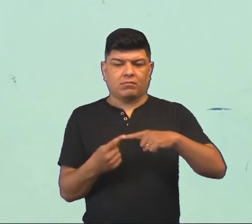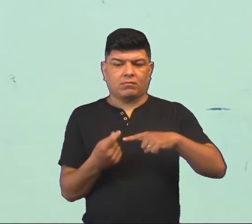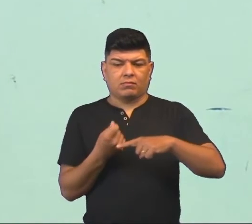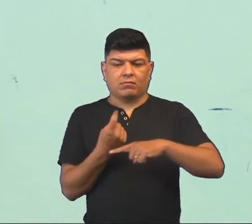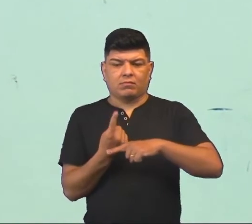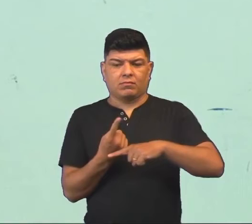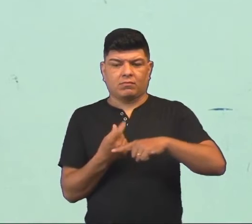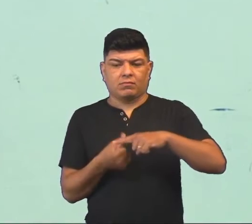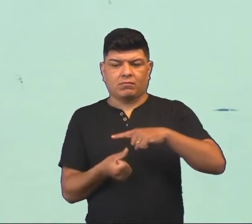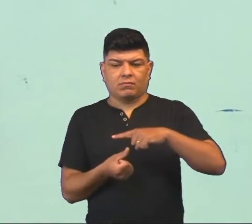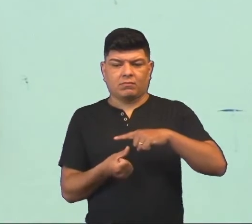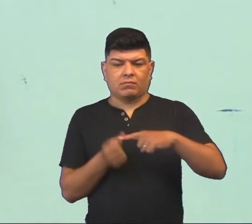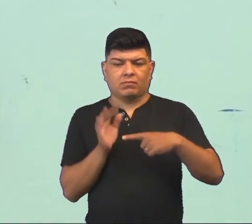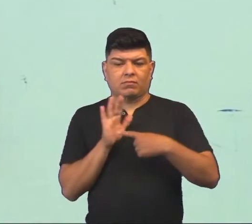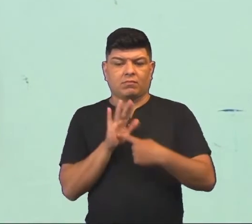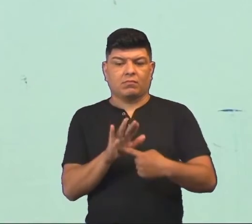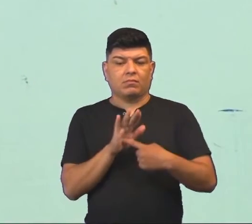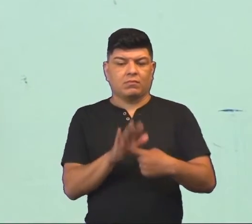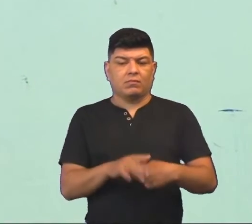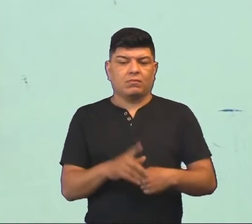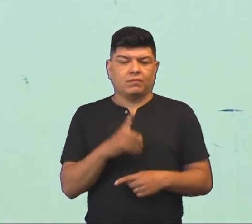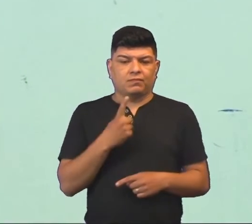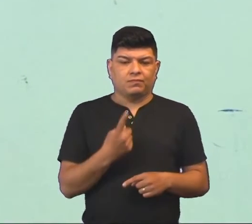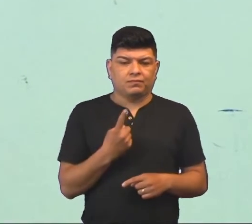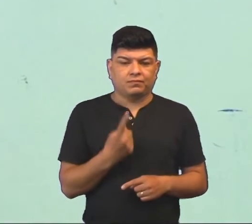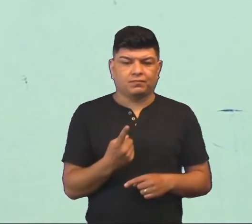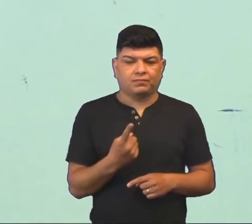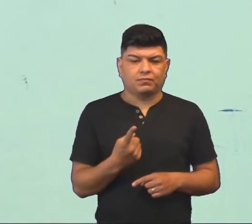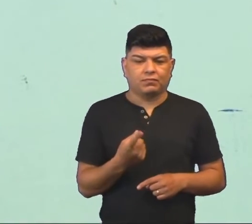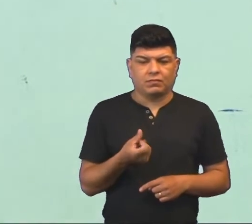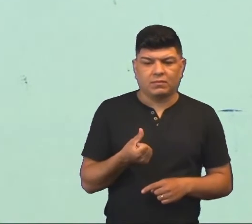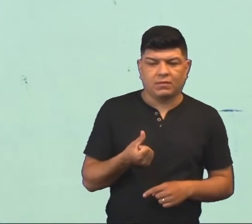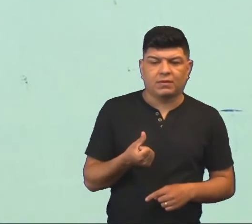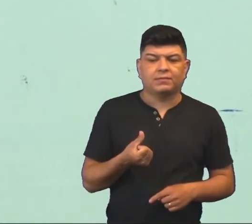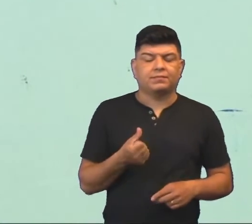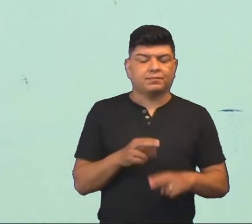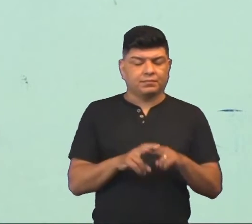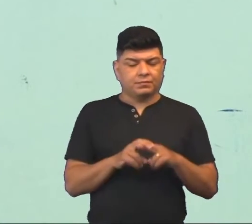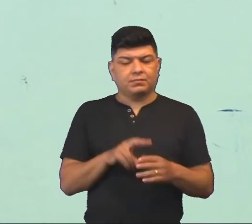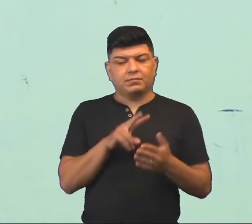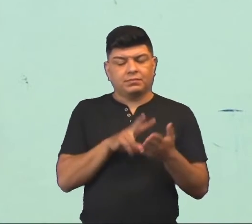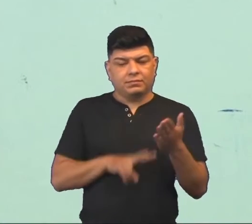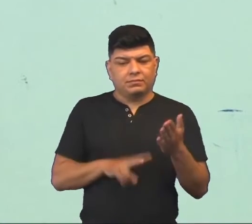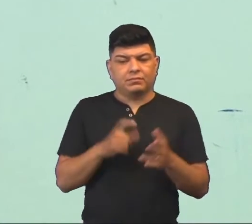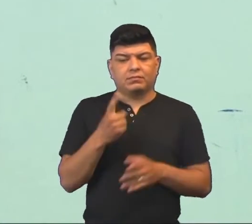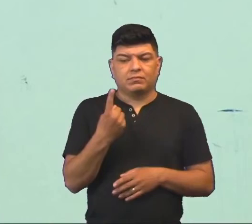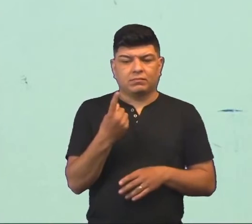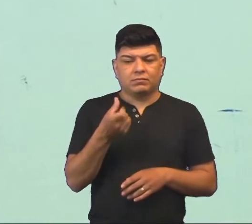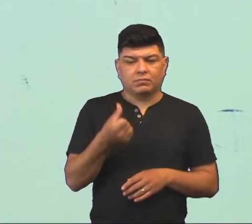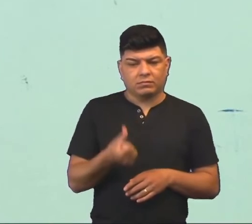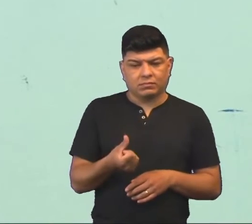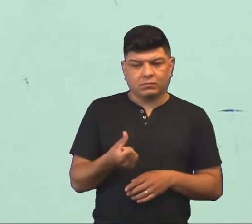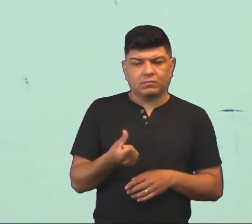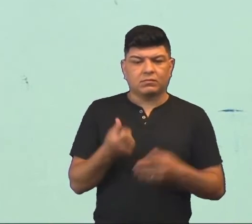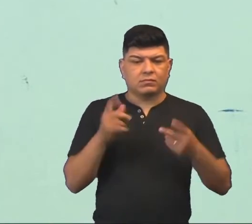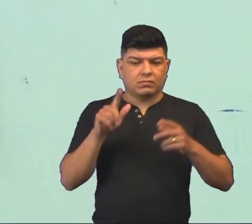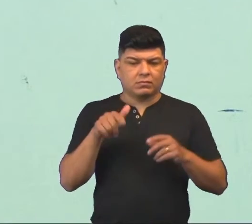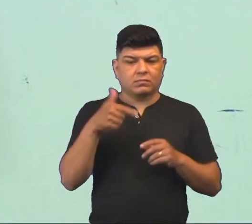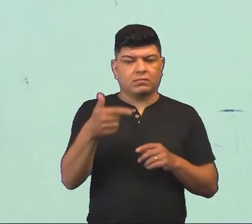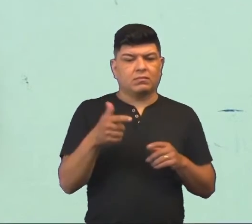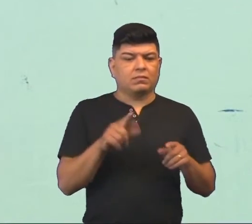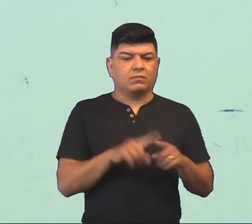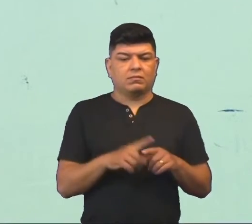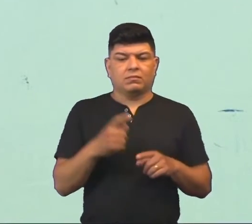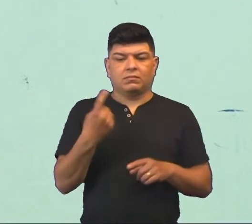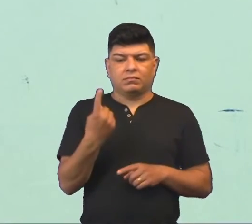partezinha dessa aqui representa uma parte de 6. Por isso que eu leio 1/6. Assim como as outras